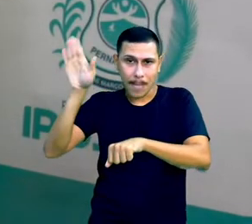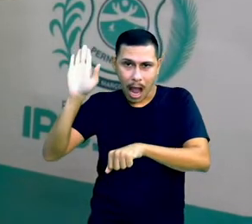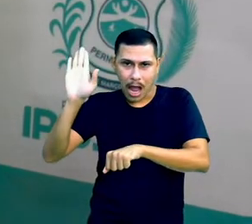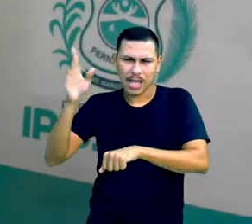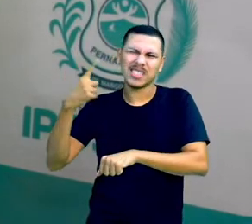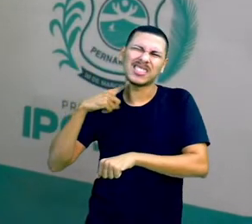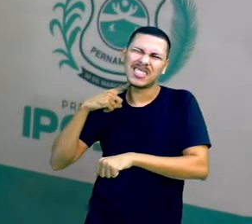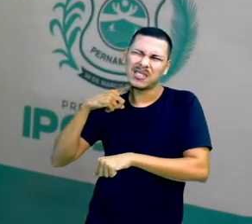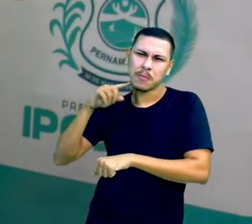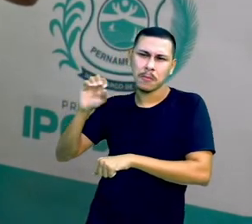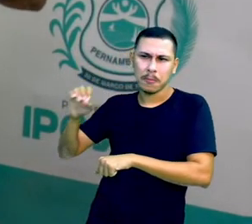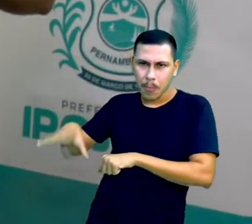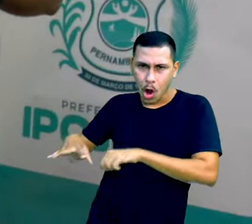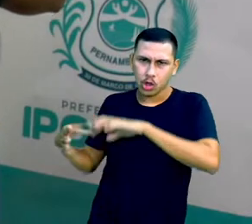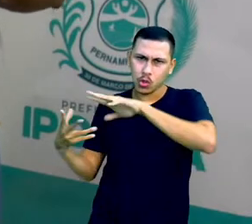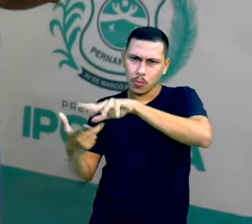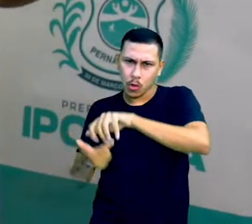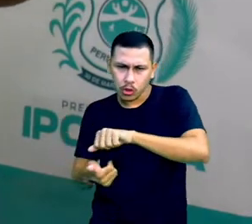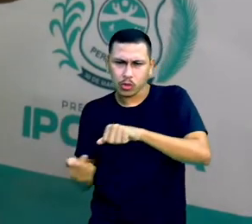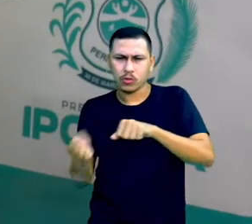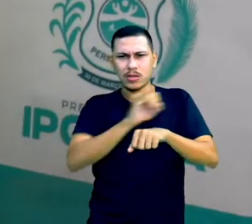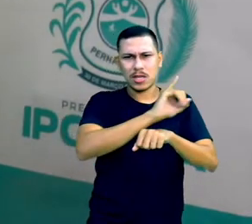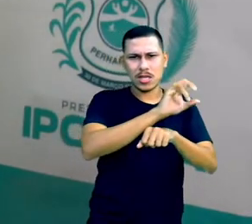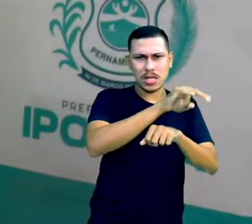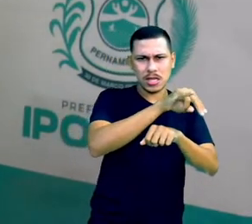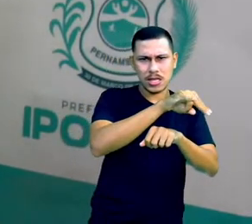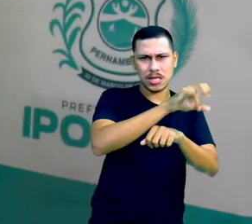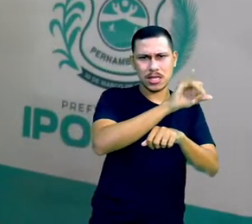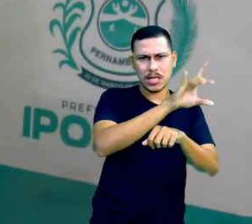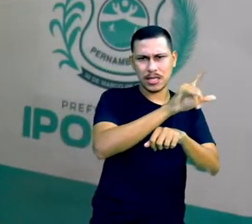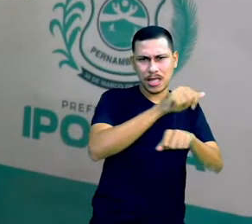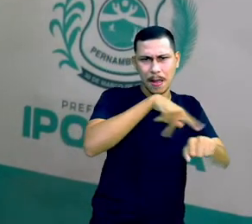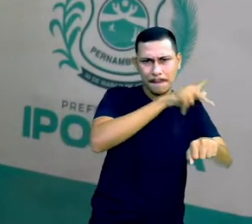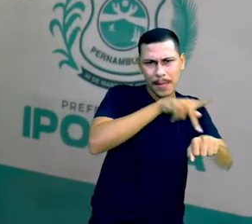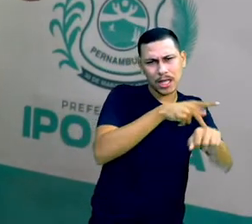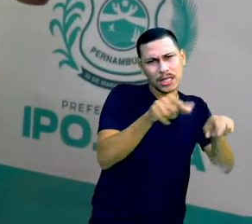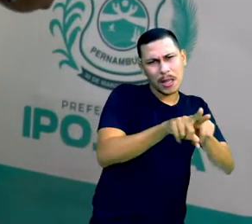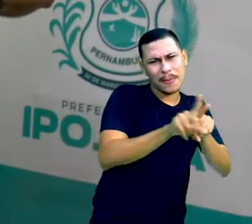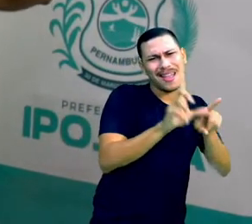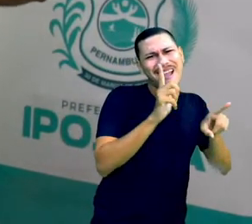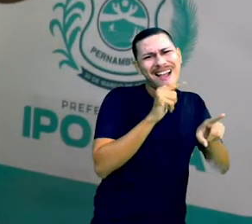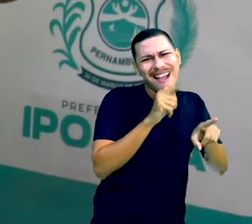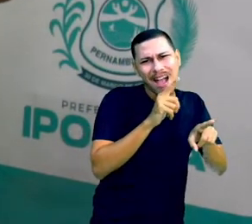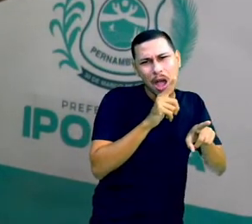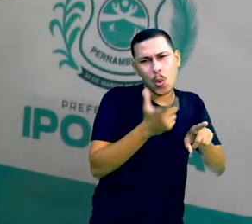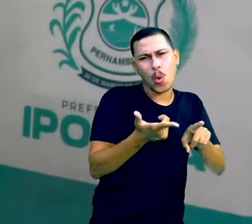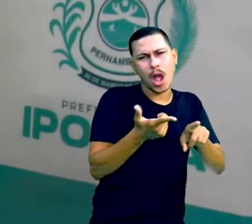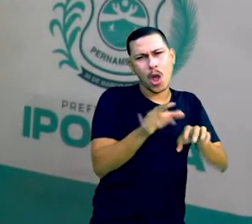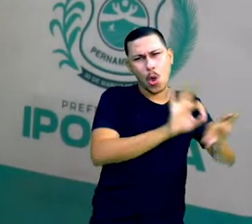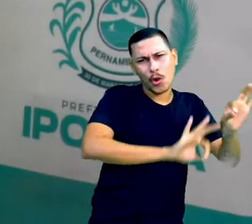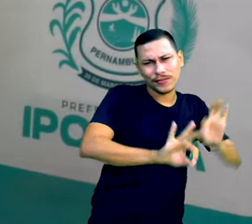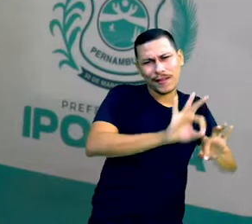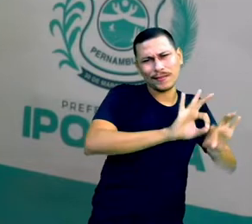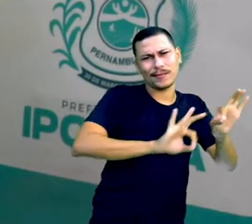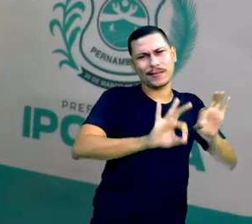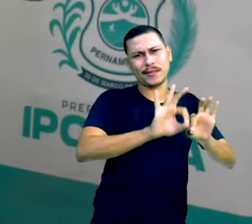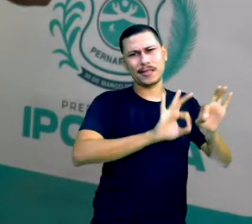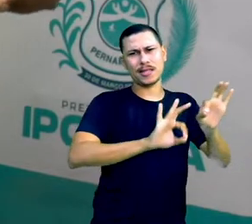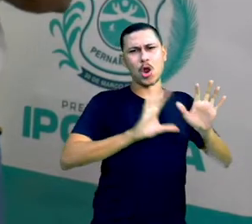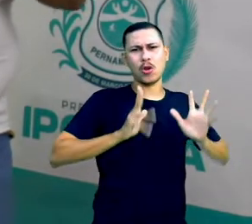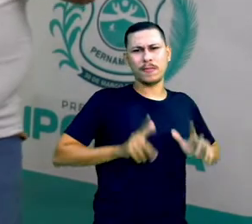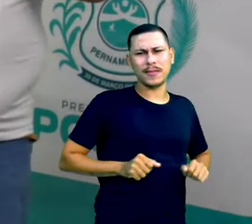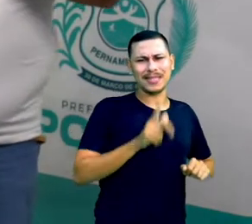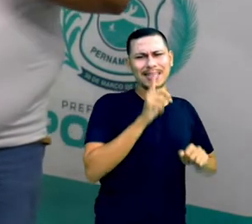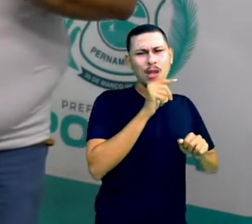também na questão da poluição das águas. A gente vê aí a questão de saneamento básico, que é precário, e